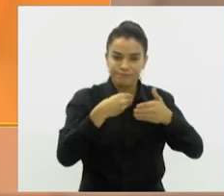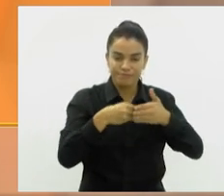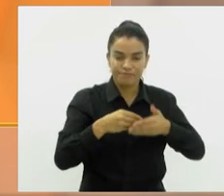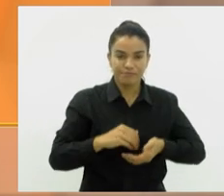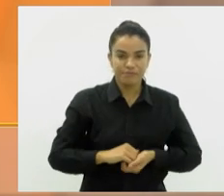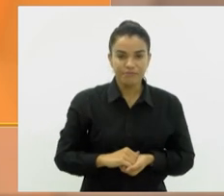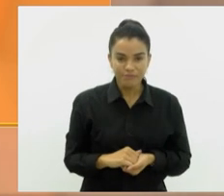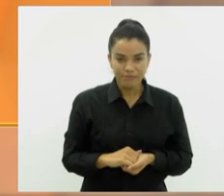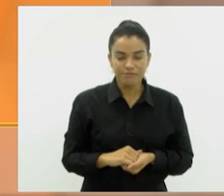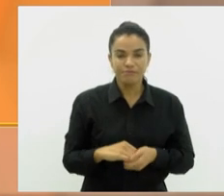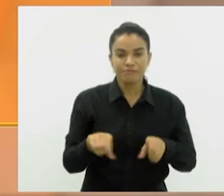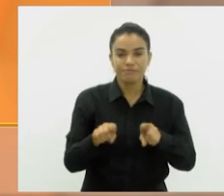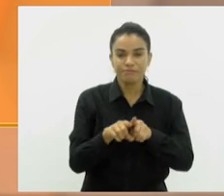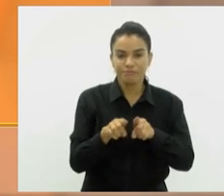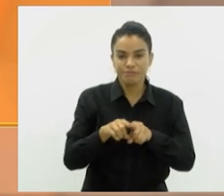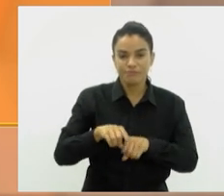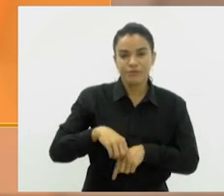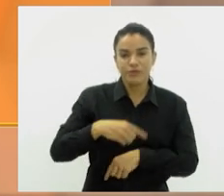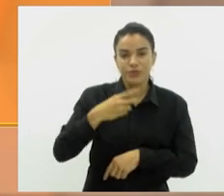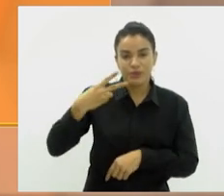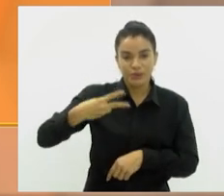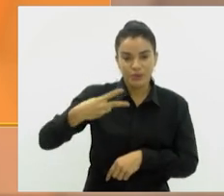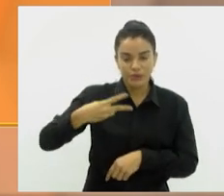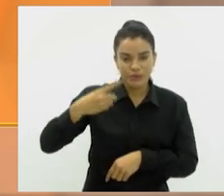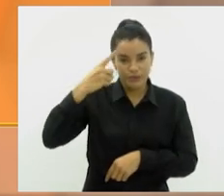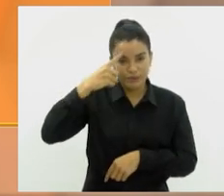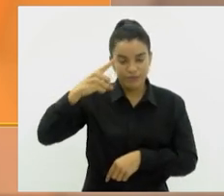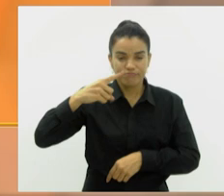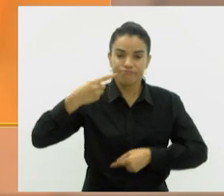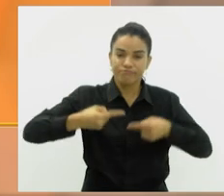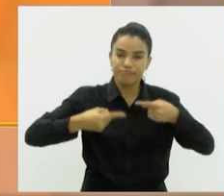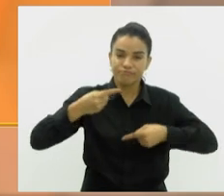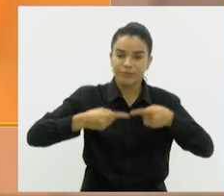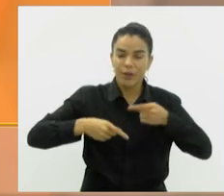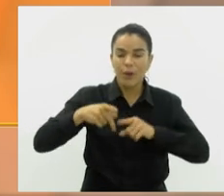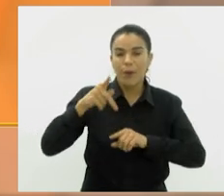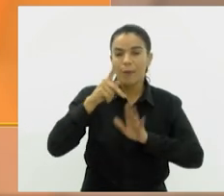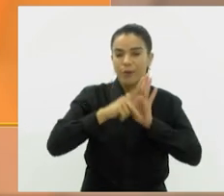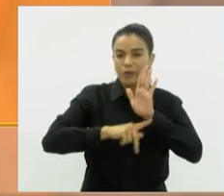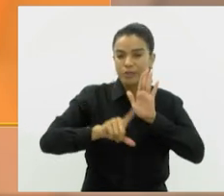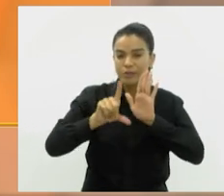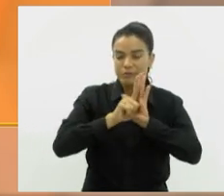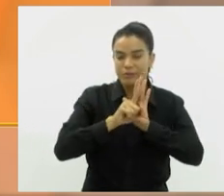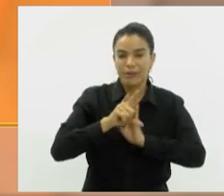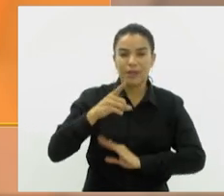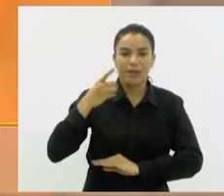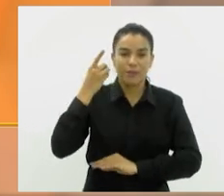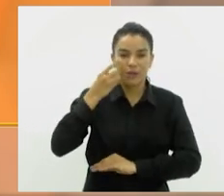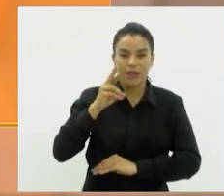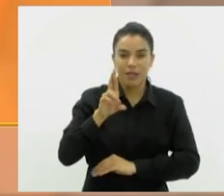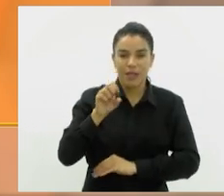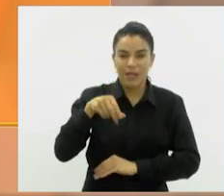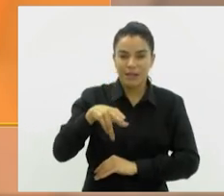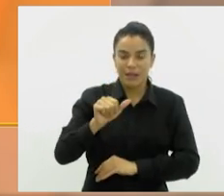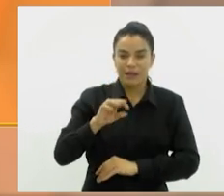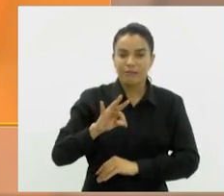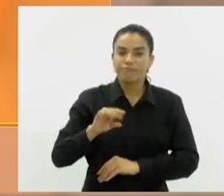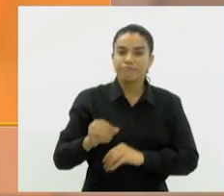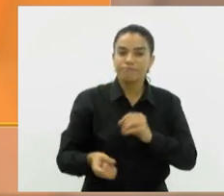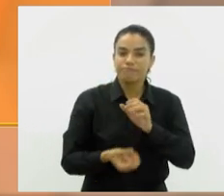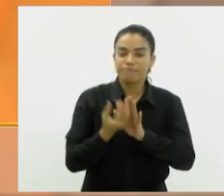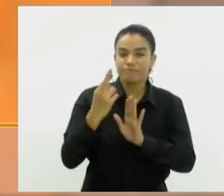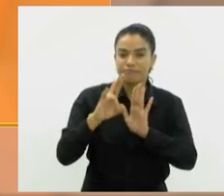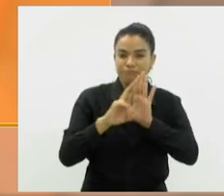passageiros passa pelo segundo dia de discussão um projeto da deputada Renata Souza que inclui no regimento